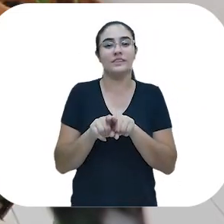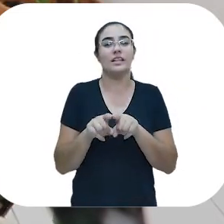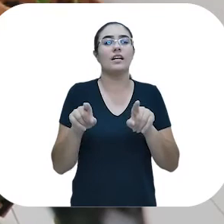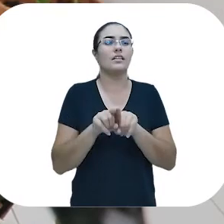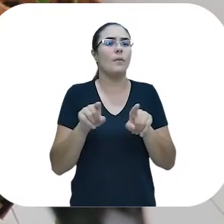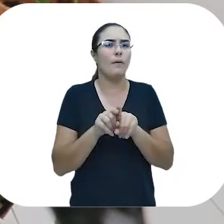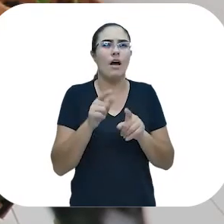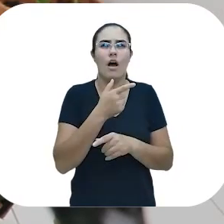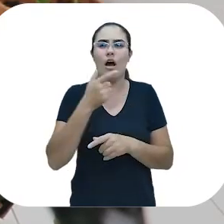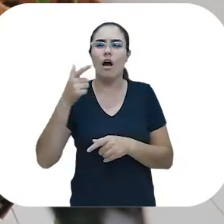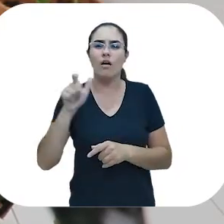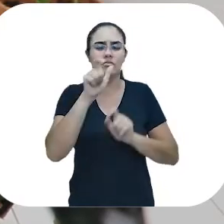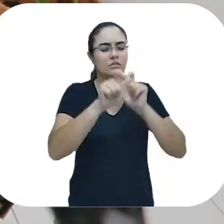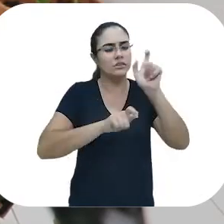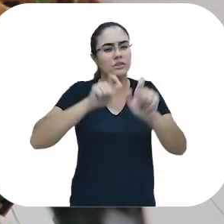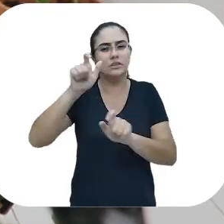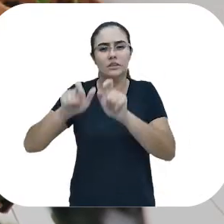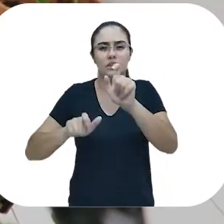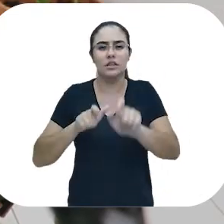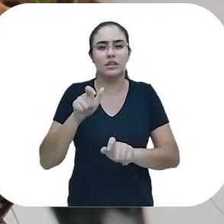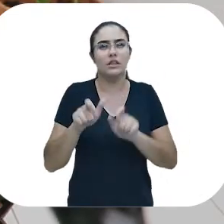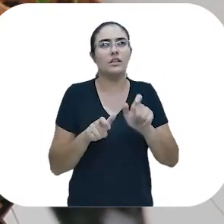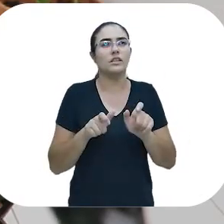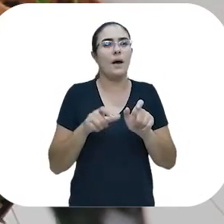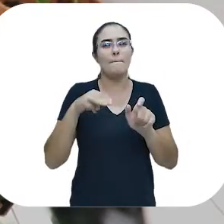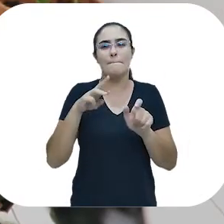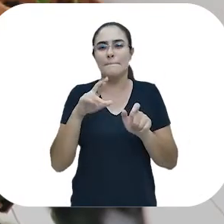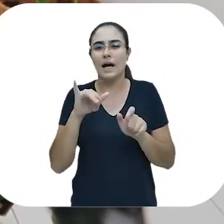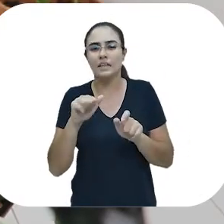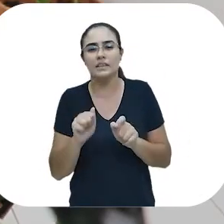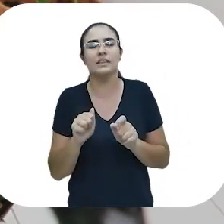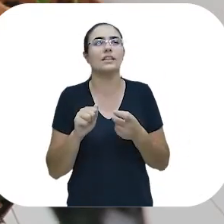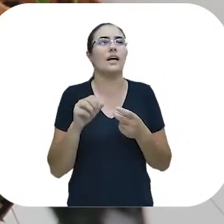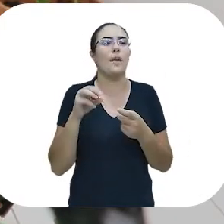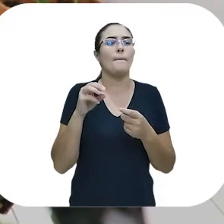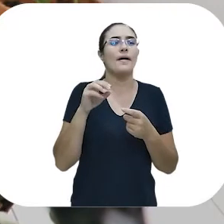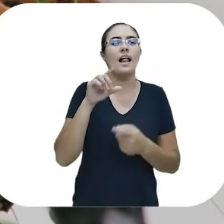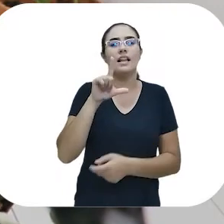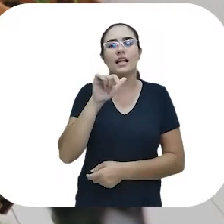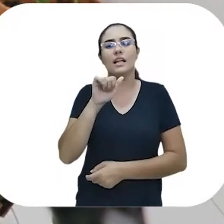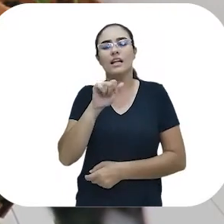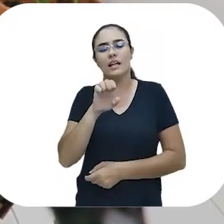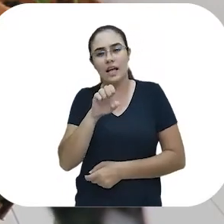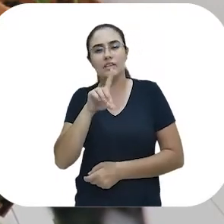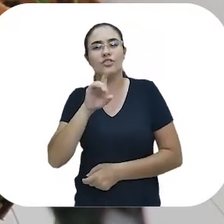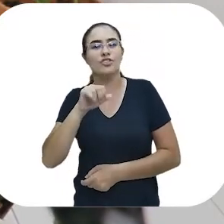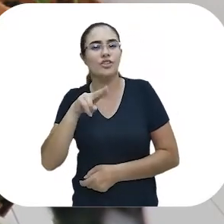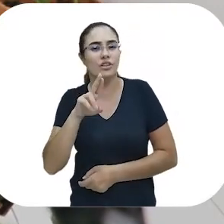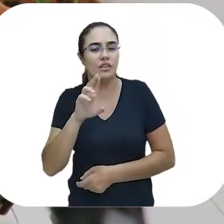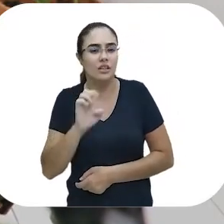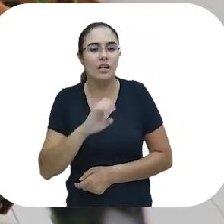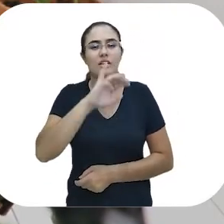Maria, a Maria Macedo, a Leidiane Pereira, a